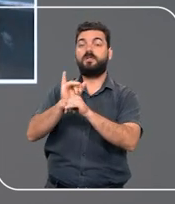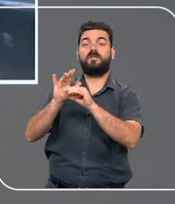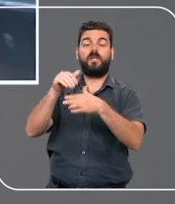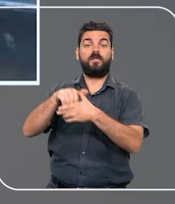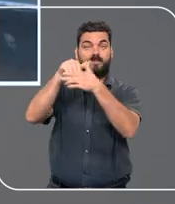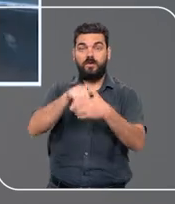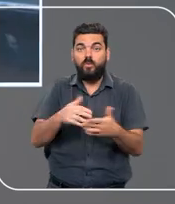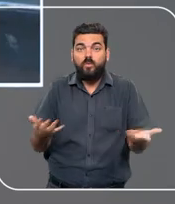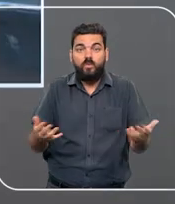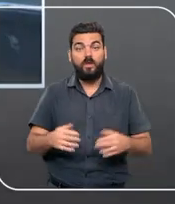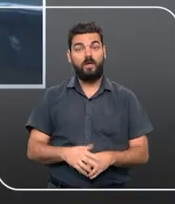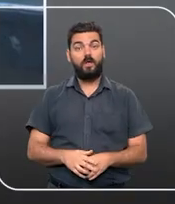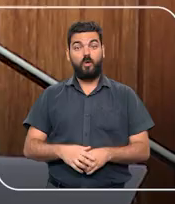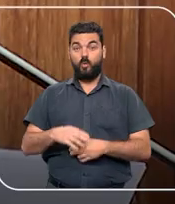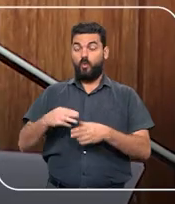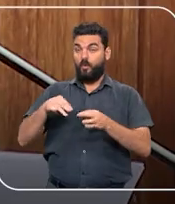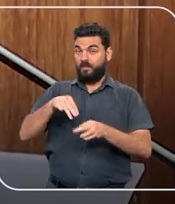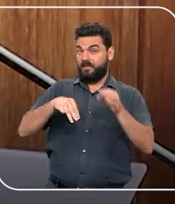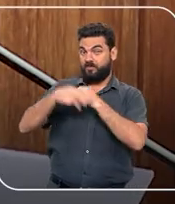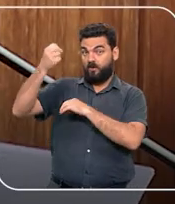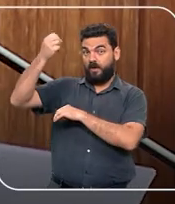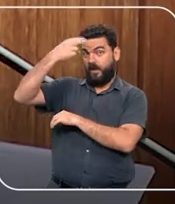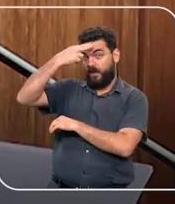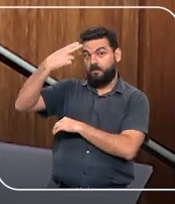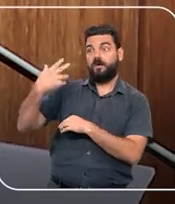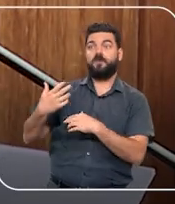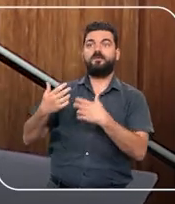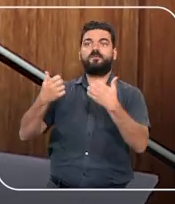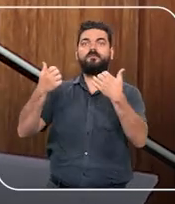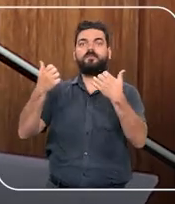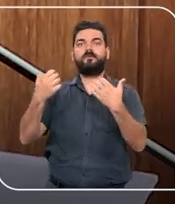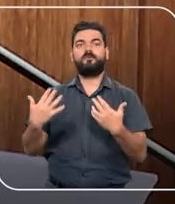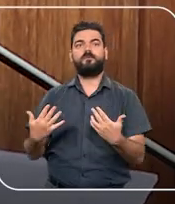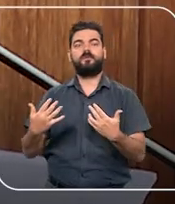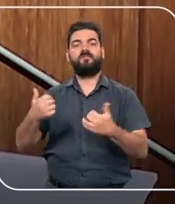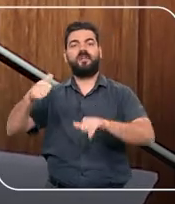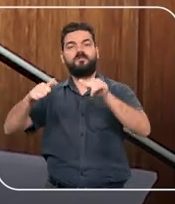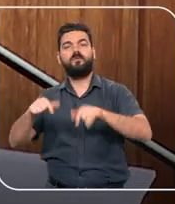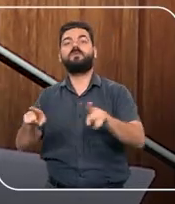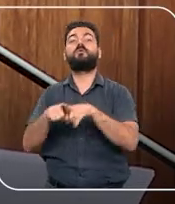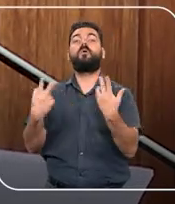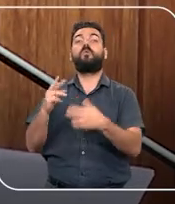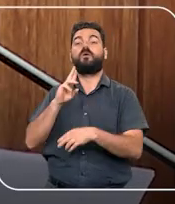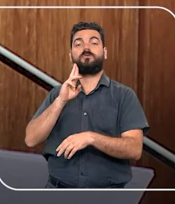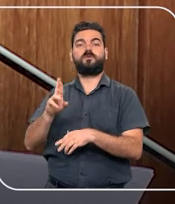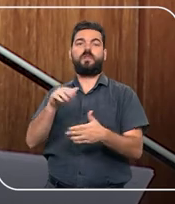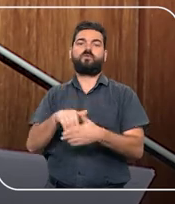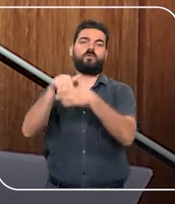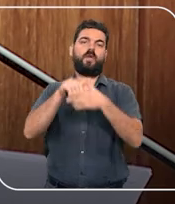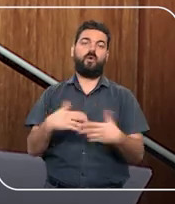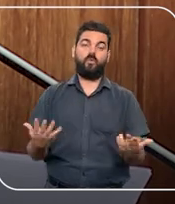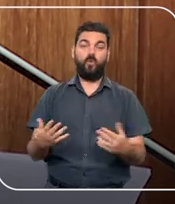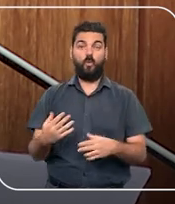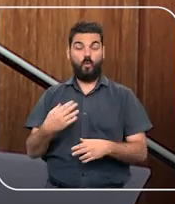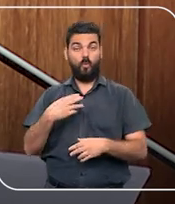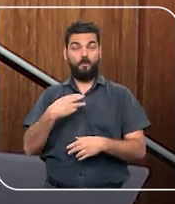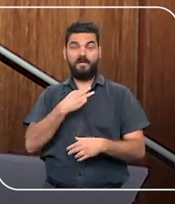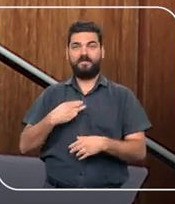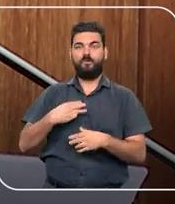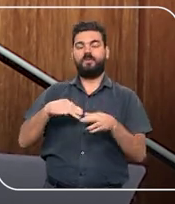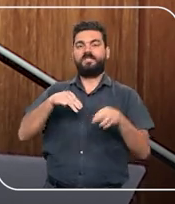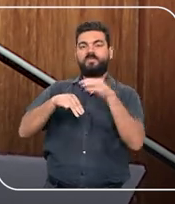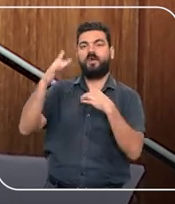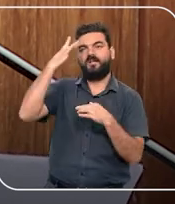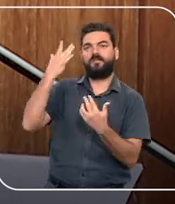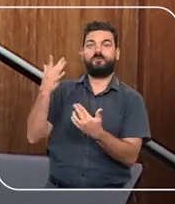e a normalidade das eleições o ministro Herman Benjamim destacou que a eliminar interfere na lisura e no resultado eleitoral para o